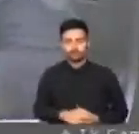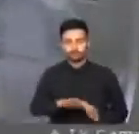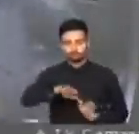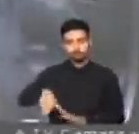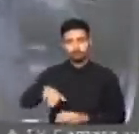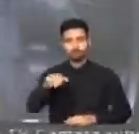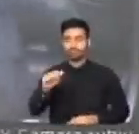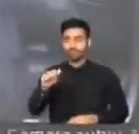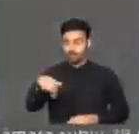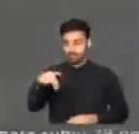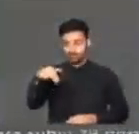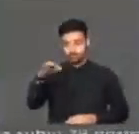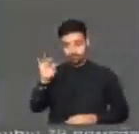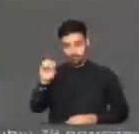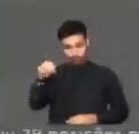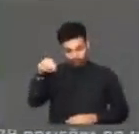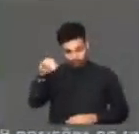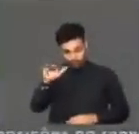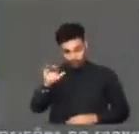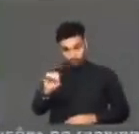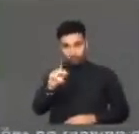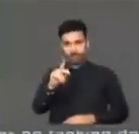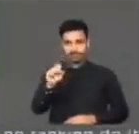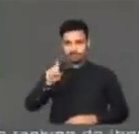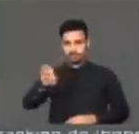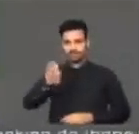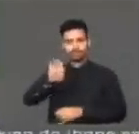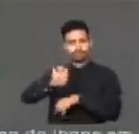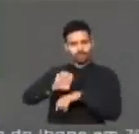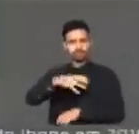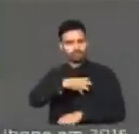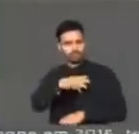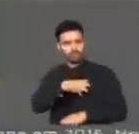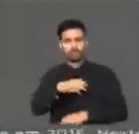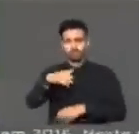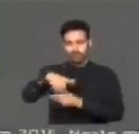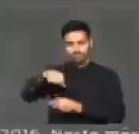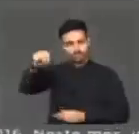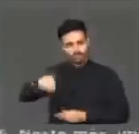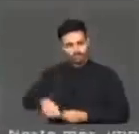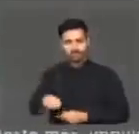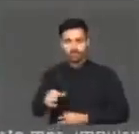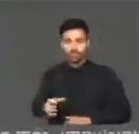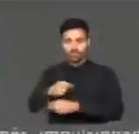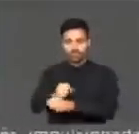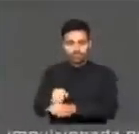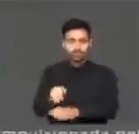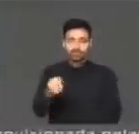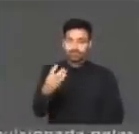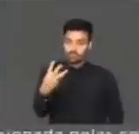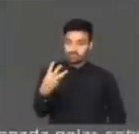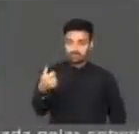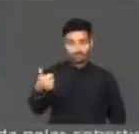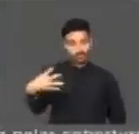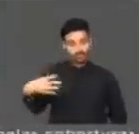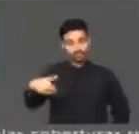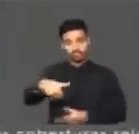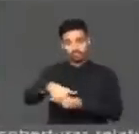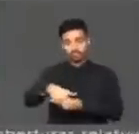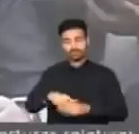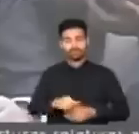Antônio Embaçaí, PSDB da Bahia, votou sim e acumulou 314